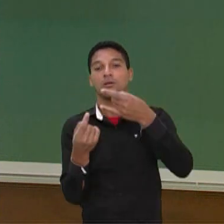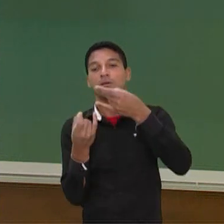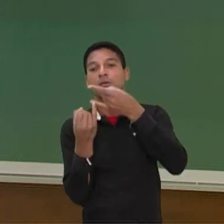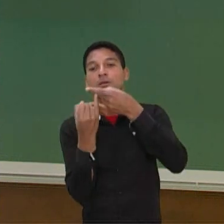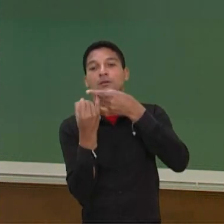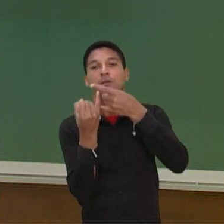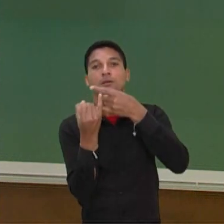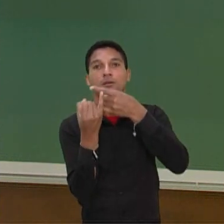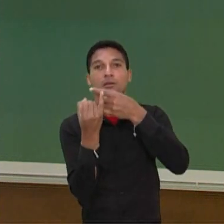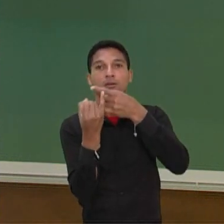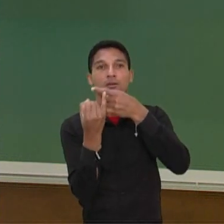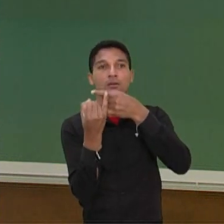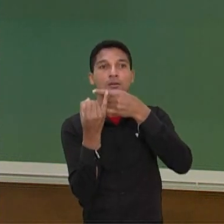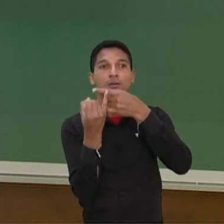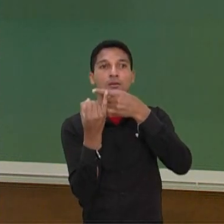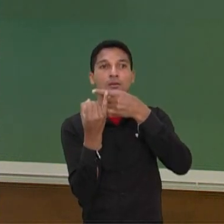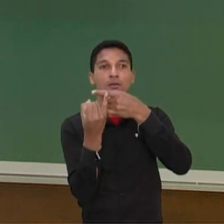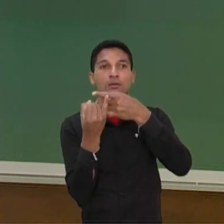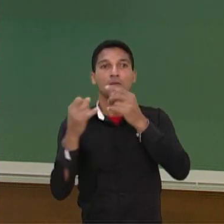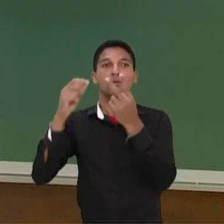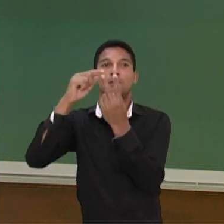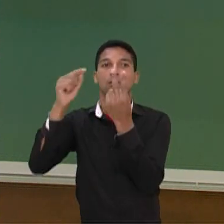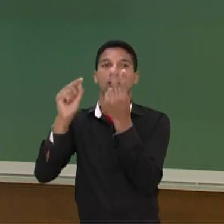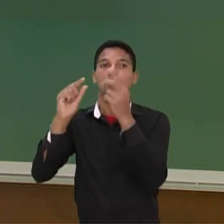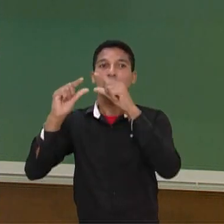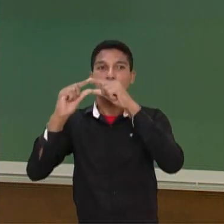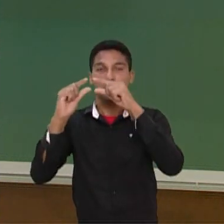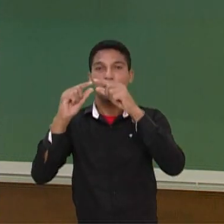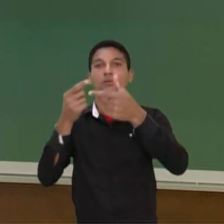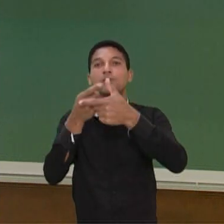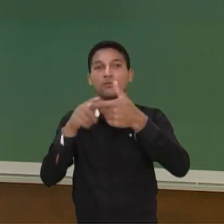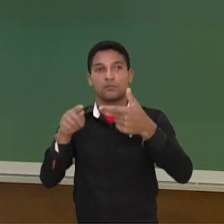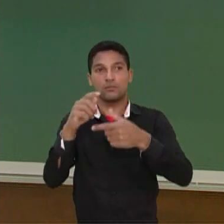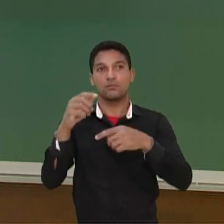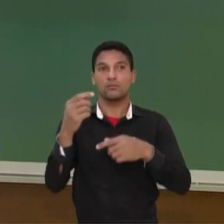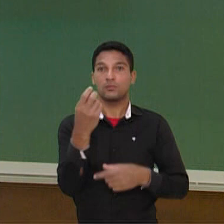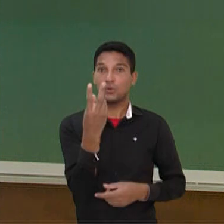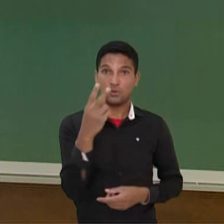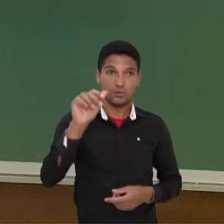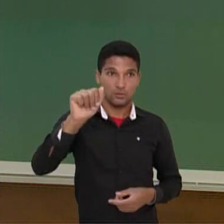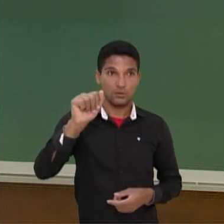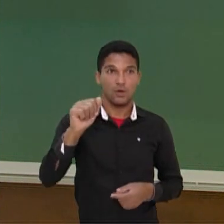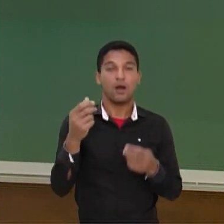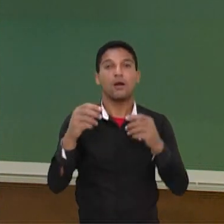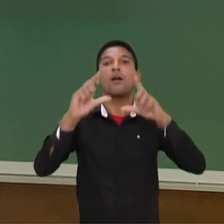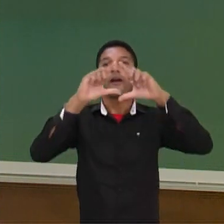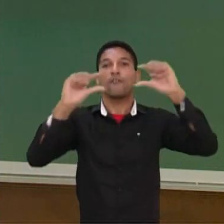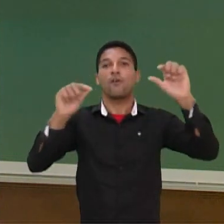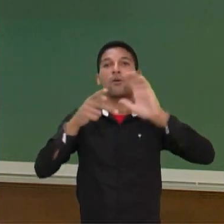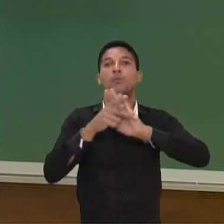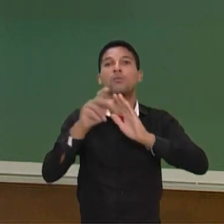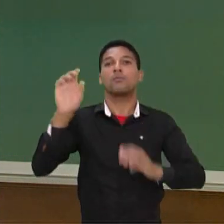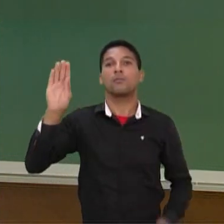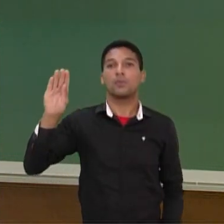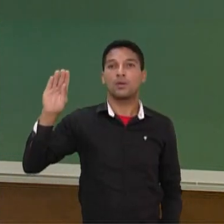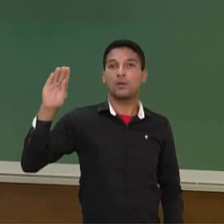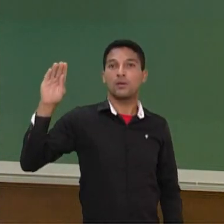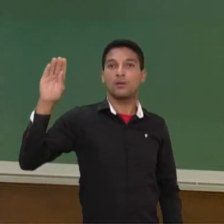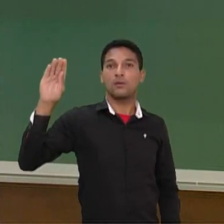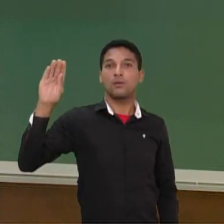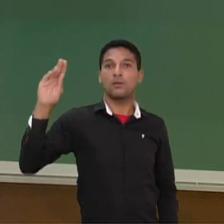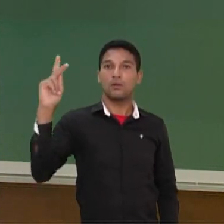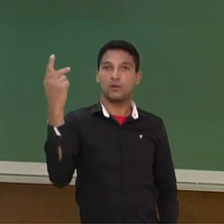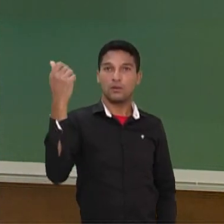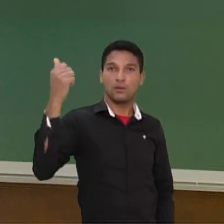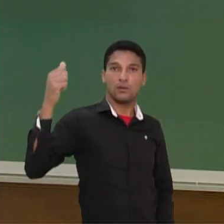discriminante delta que a gente está acostumado a calcular também, beleza? Então essa é a fórmula de Bhaskara, tá? O XV a gente vai ver